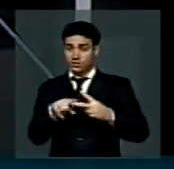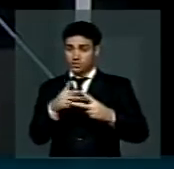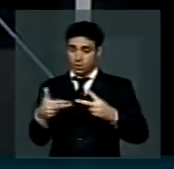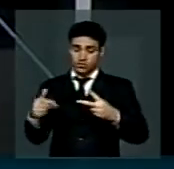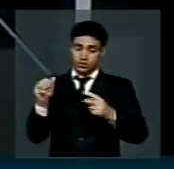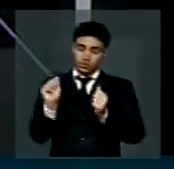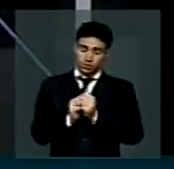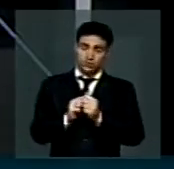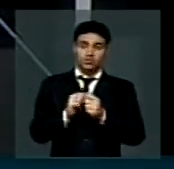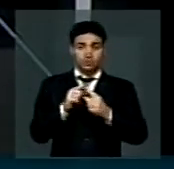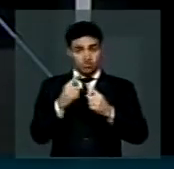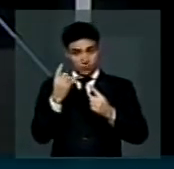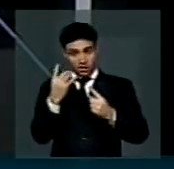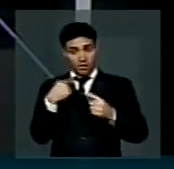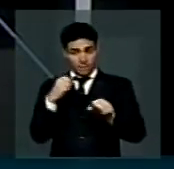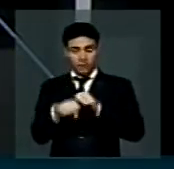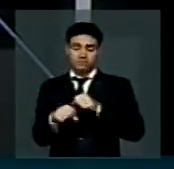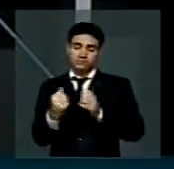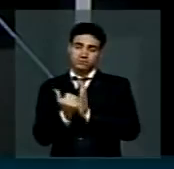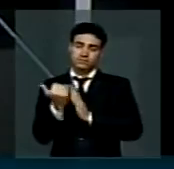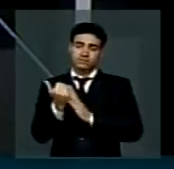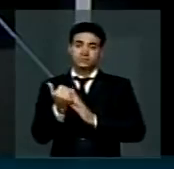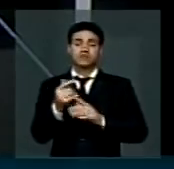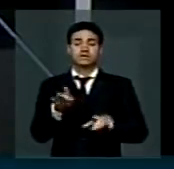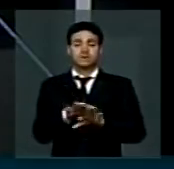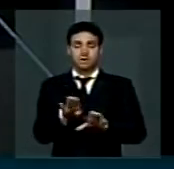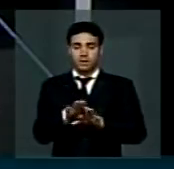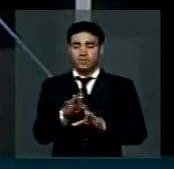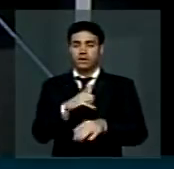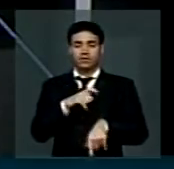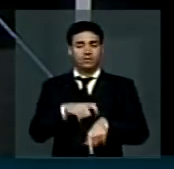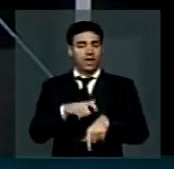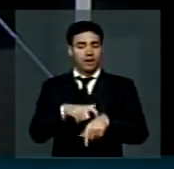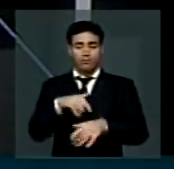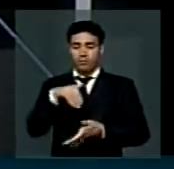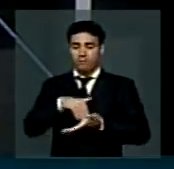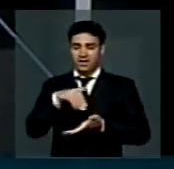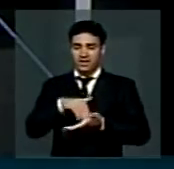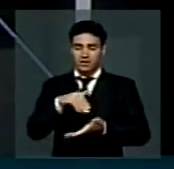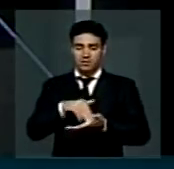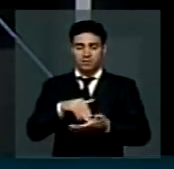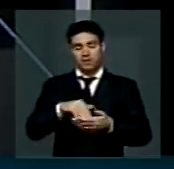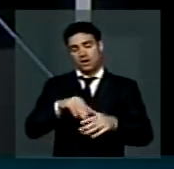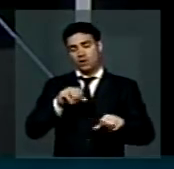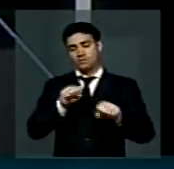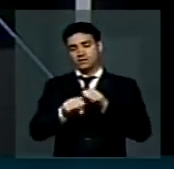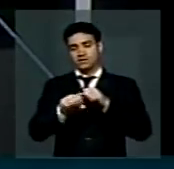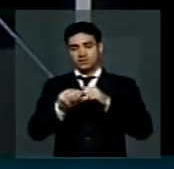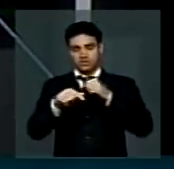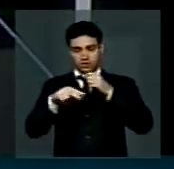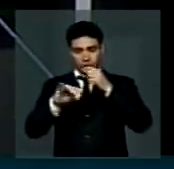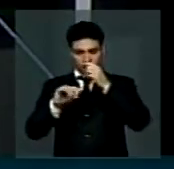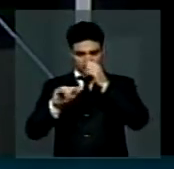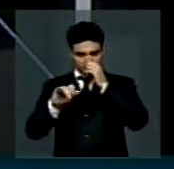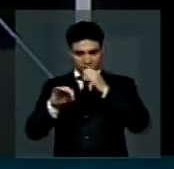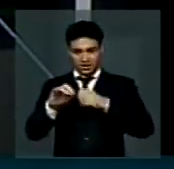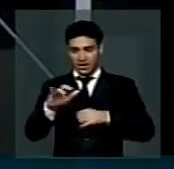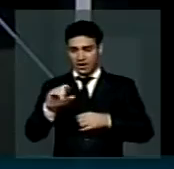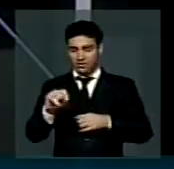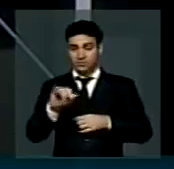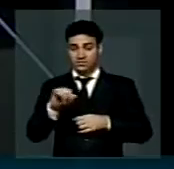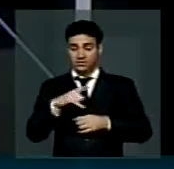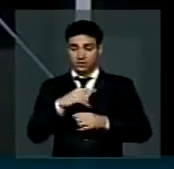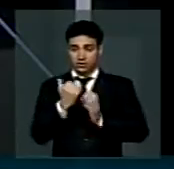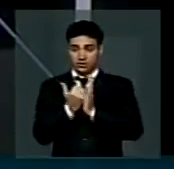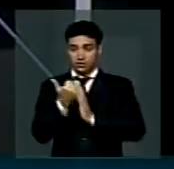forma, defendo também a punição mínima para homicídio qualificado quando há agravante, de